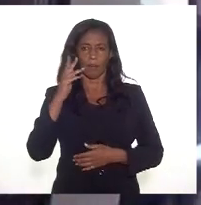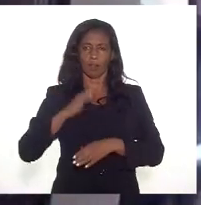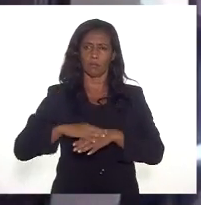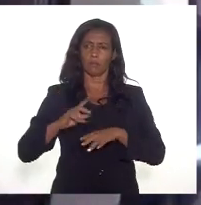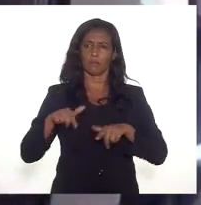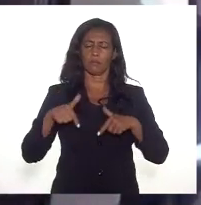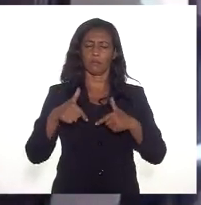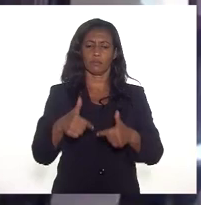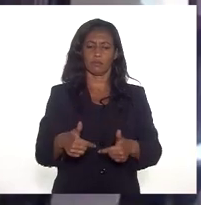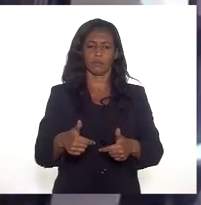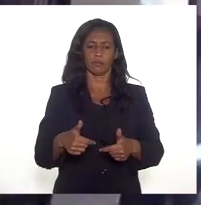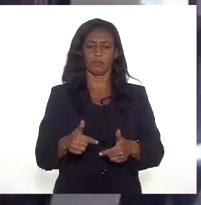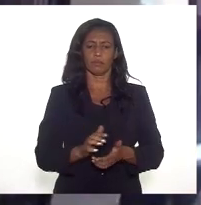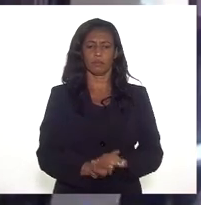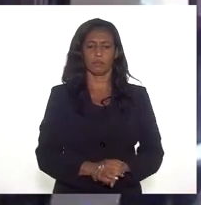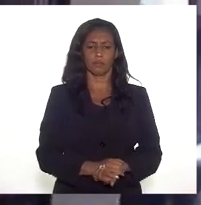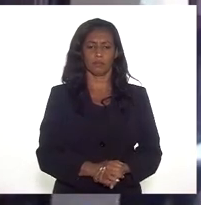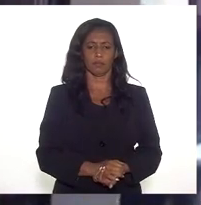execução